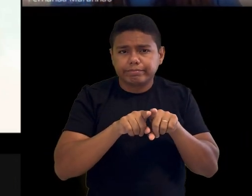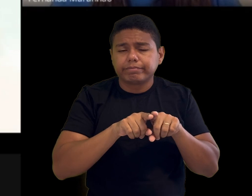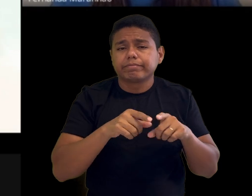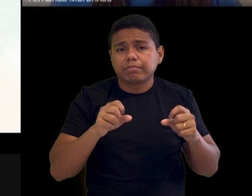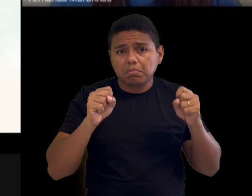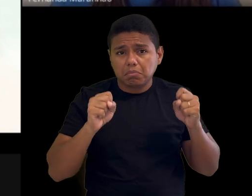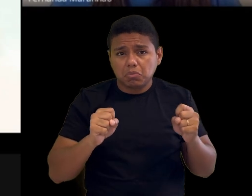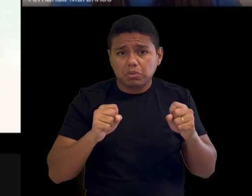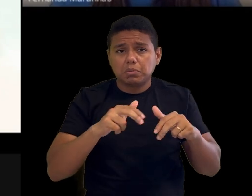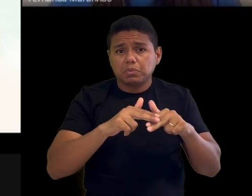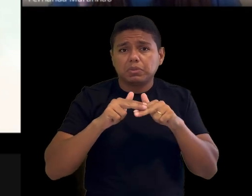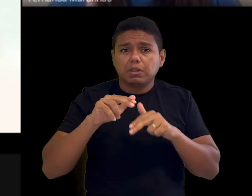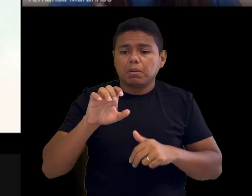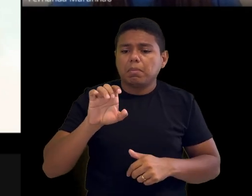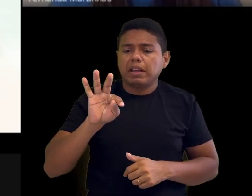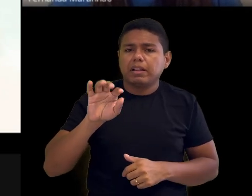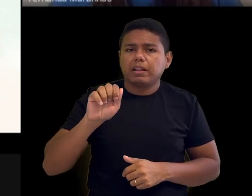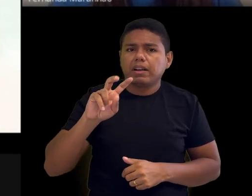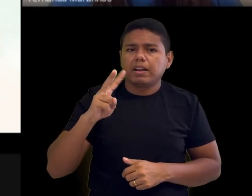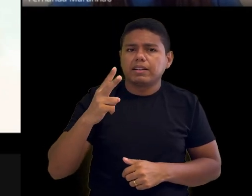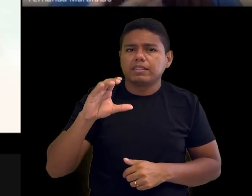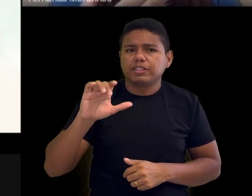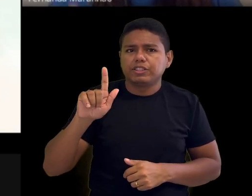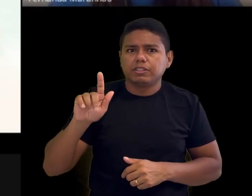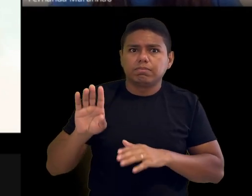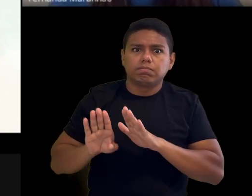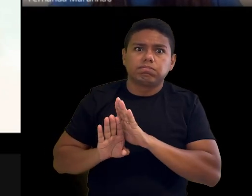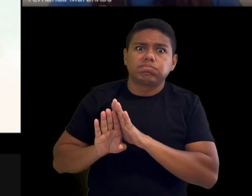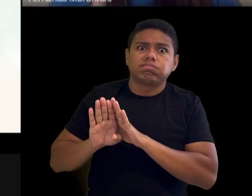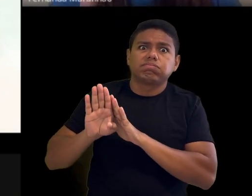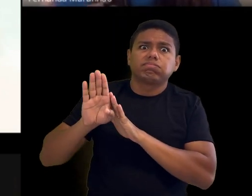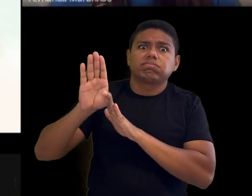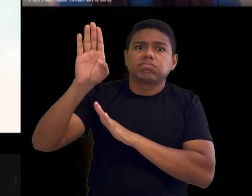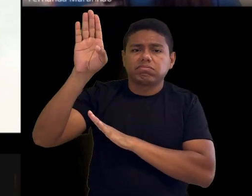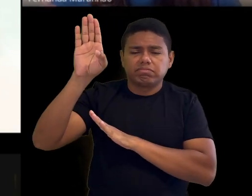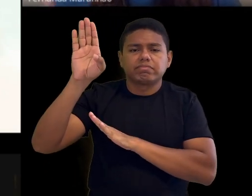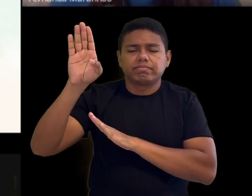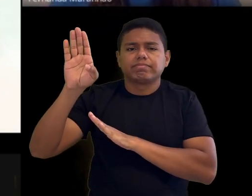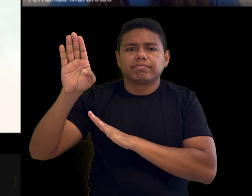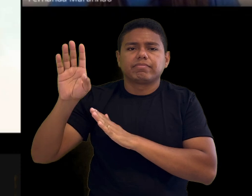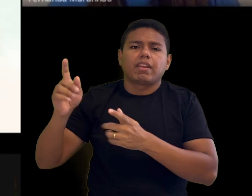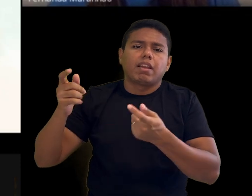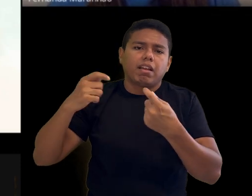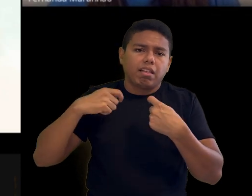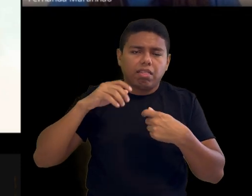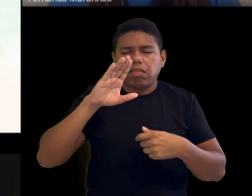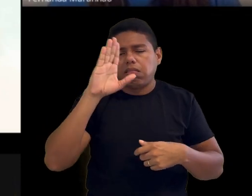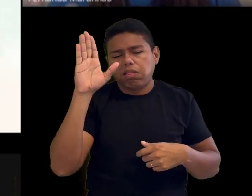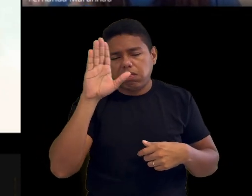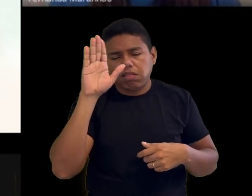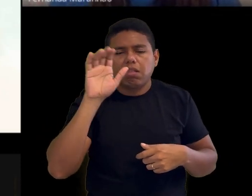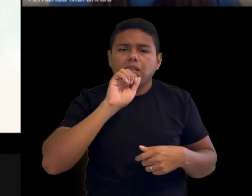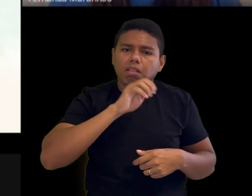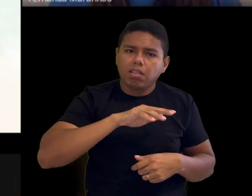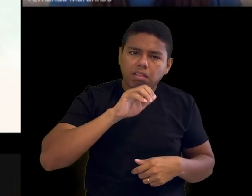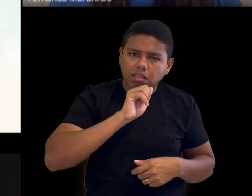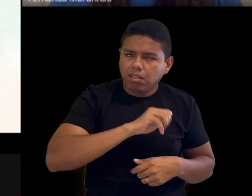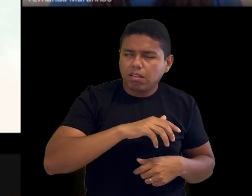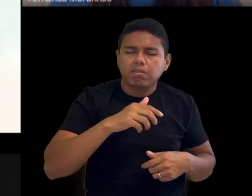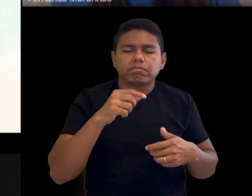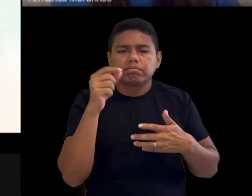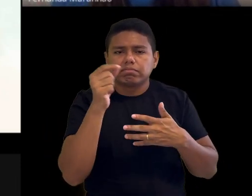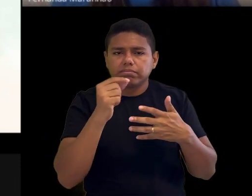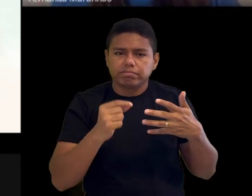normalmente essa condição produz, como citado a seguir, betas acima de 200, 300, 400 mil. A gestação